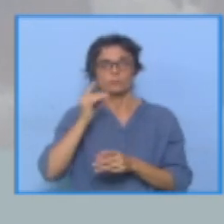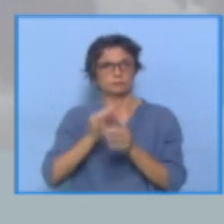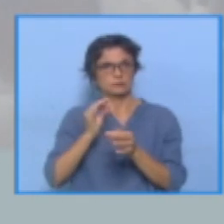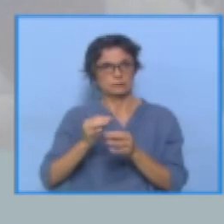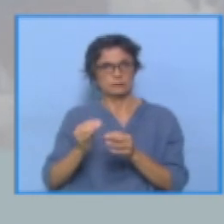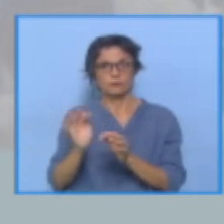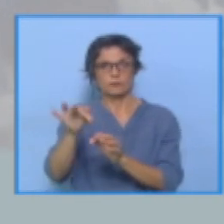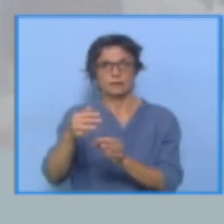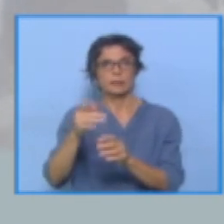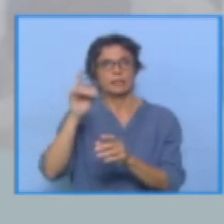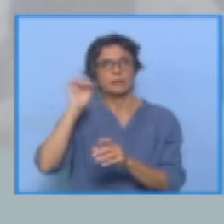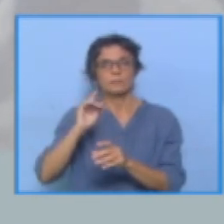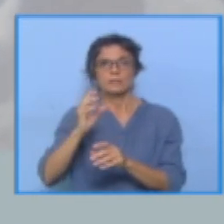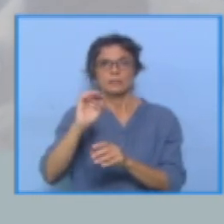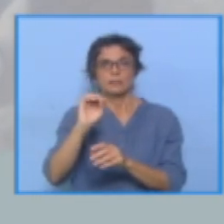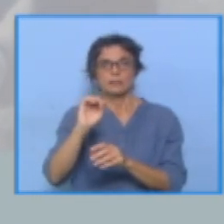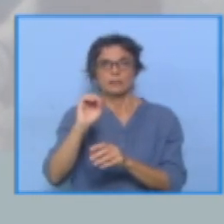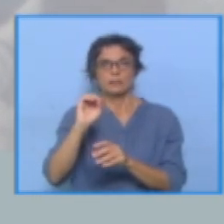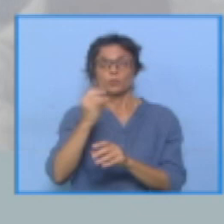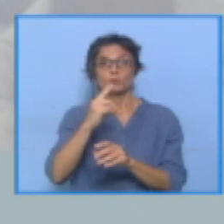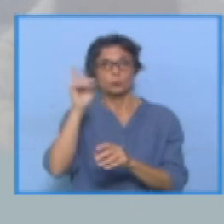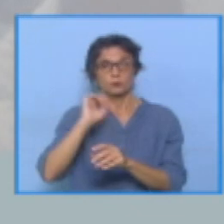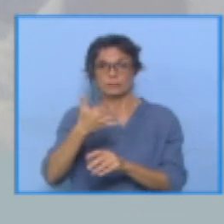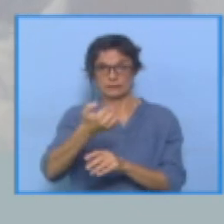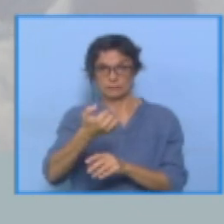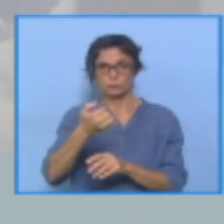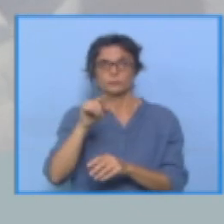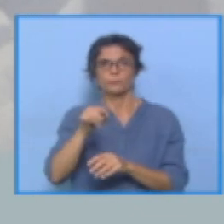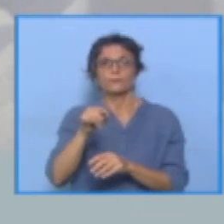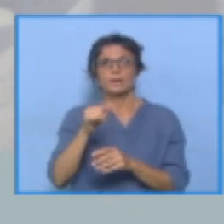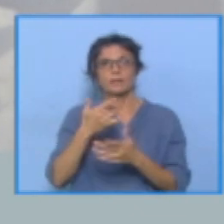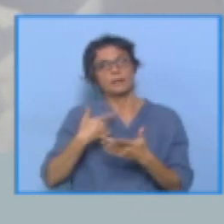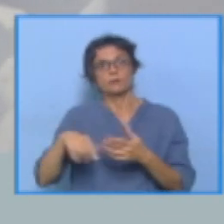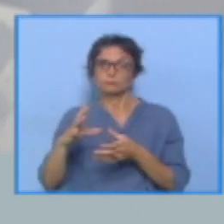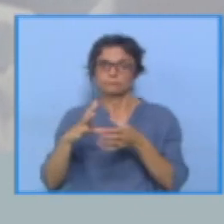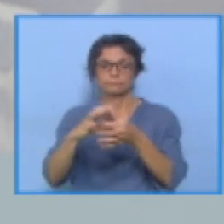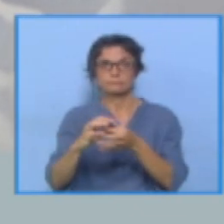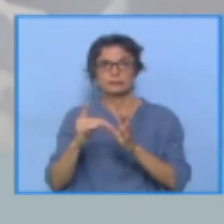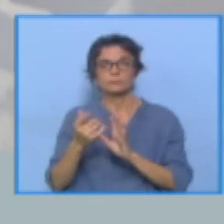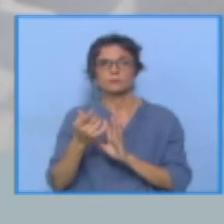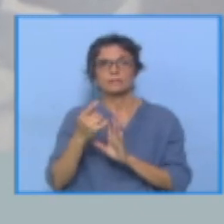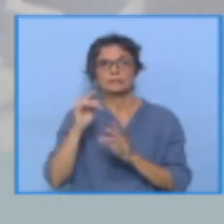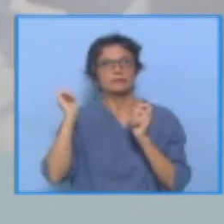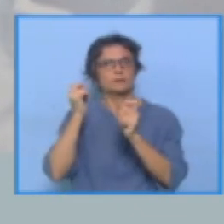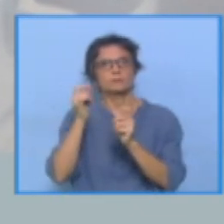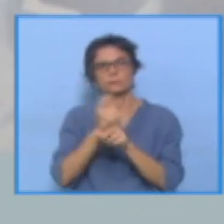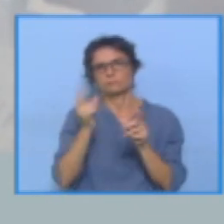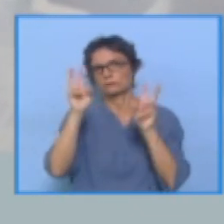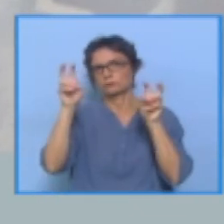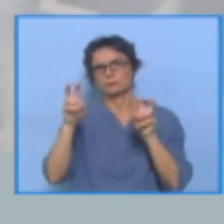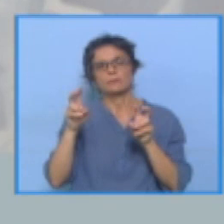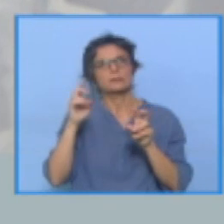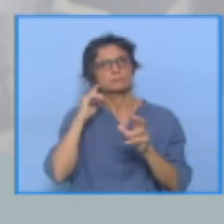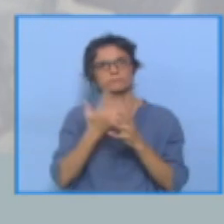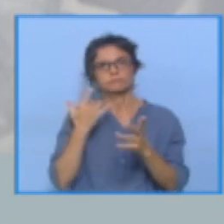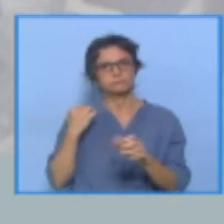terminará agora no dia 5 de outubro. E nós aliámos mais uma vez à campanha, porque temos vindo a trabalhar este tema com todos os nossos parceiros